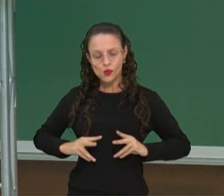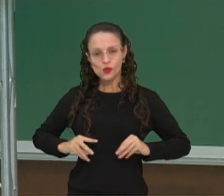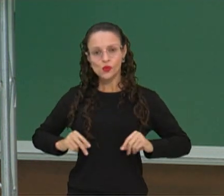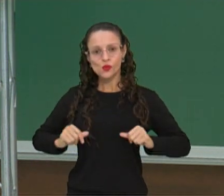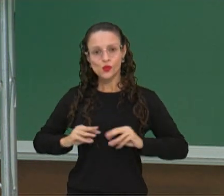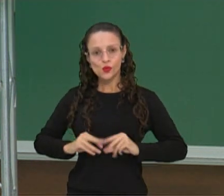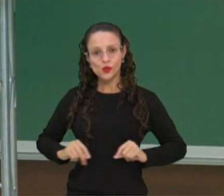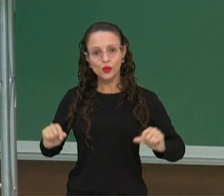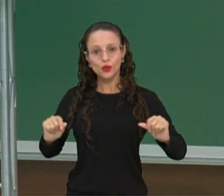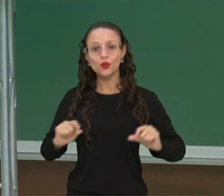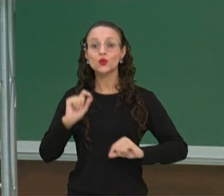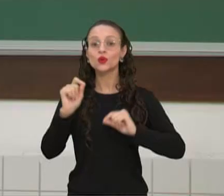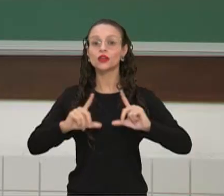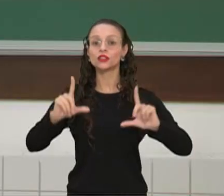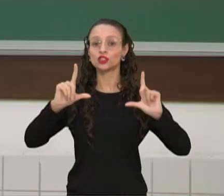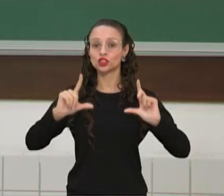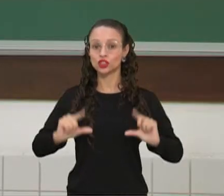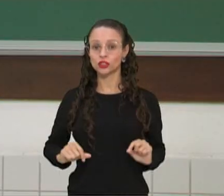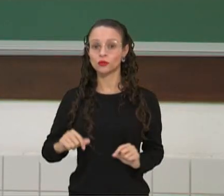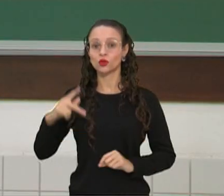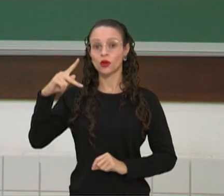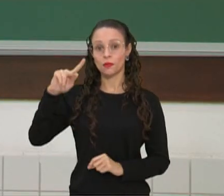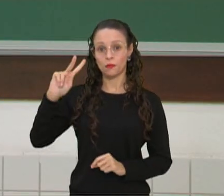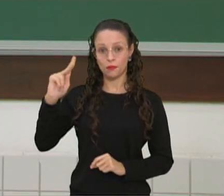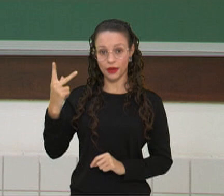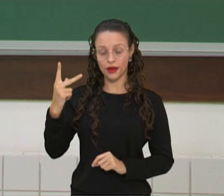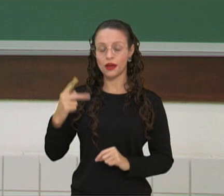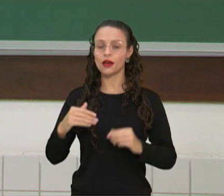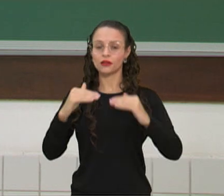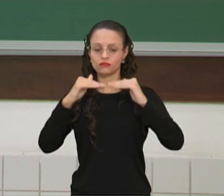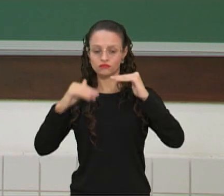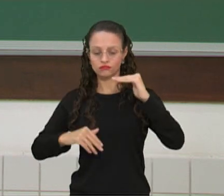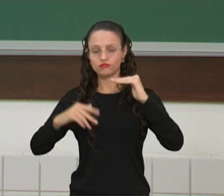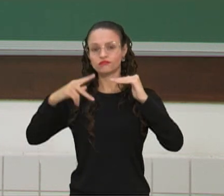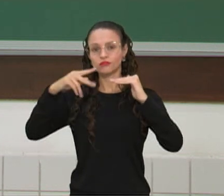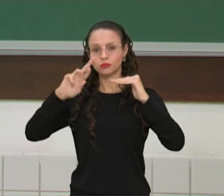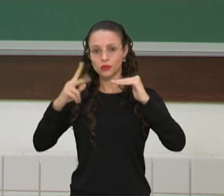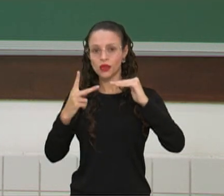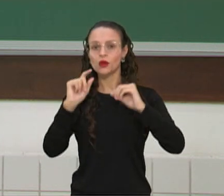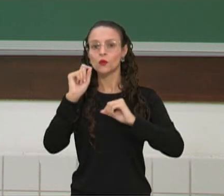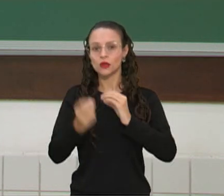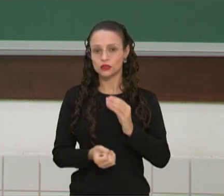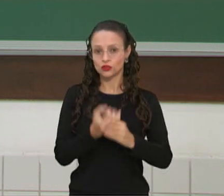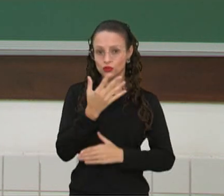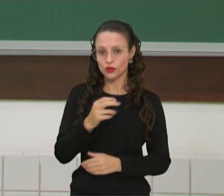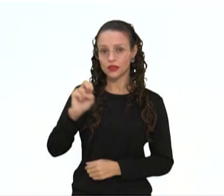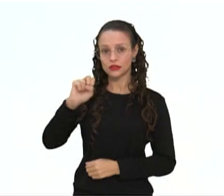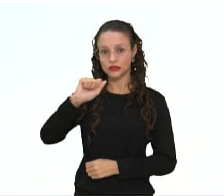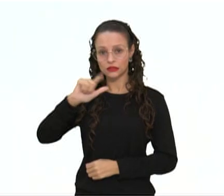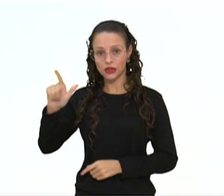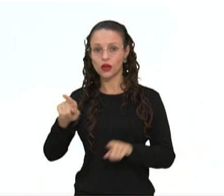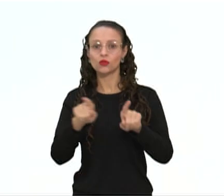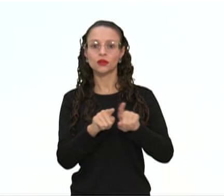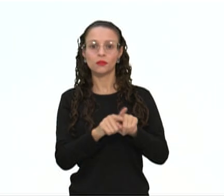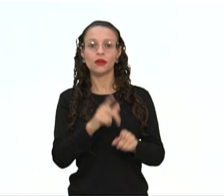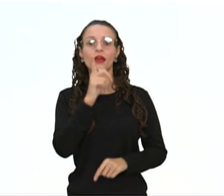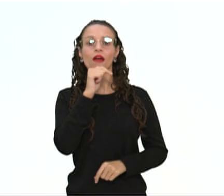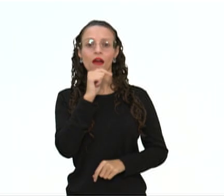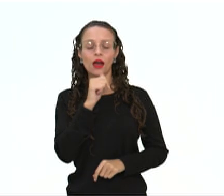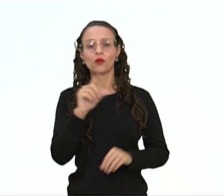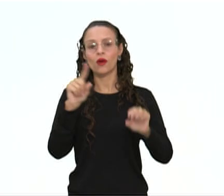aí o que acontece? Diminui o pH, neutraliza o pH e tem a formação de sal e água, que são